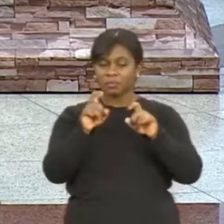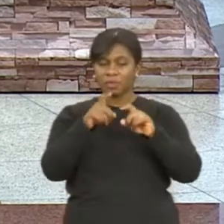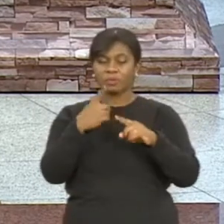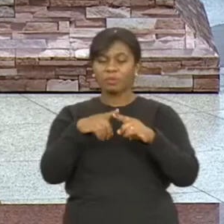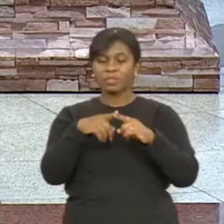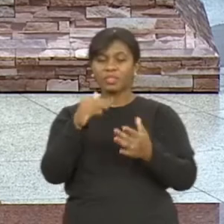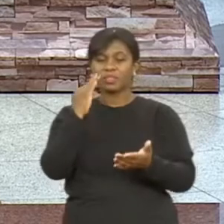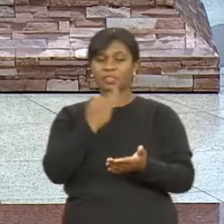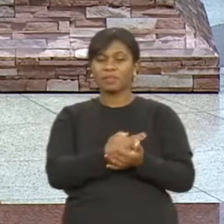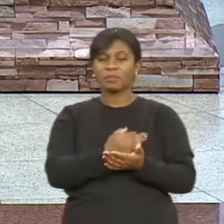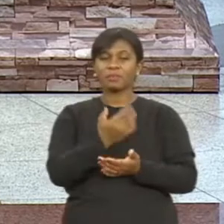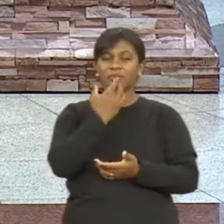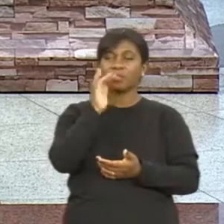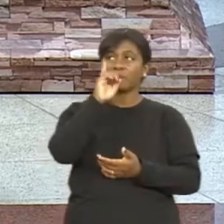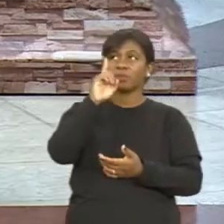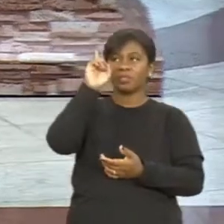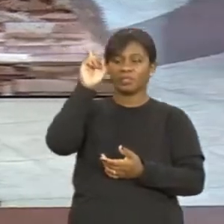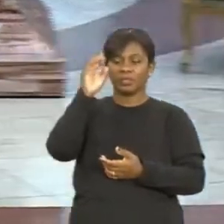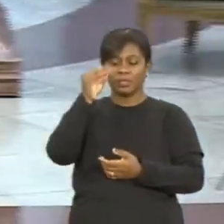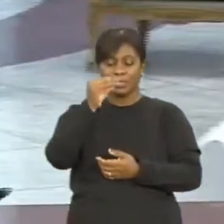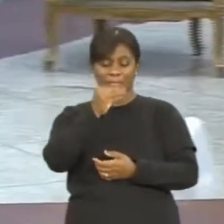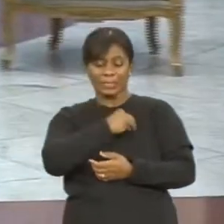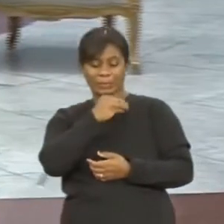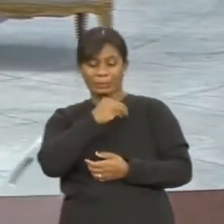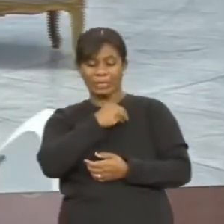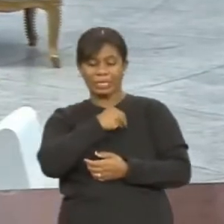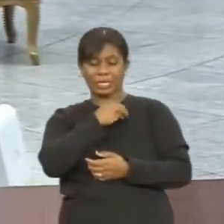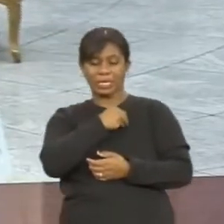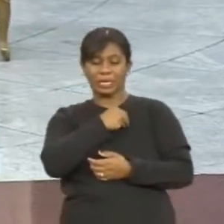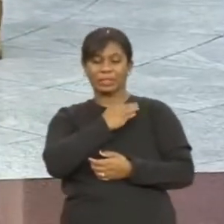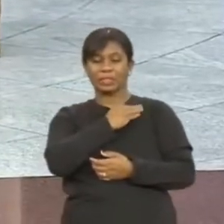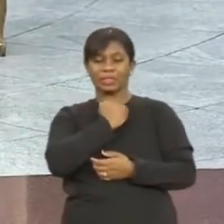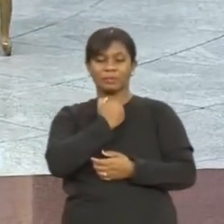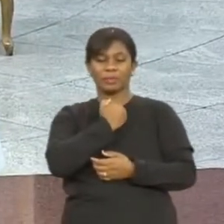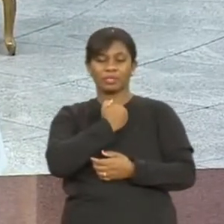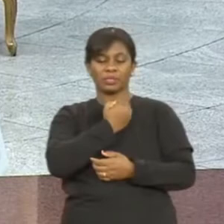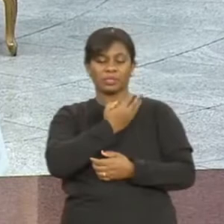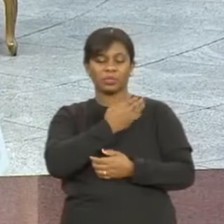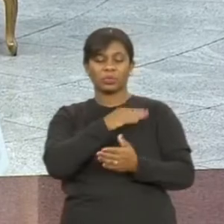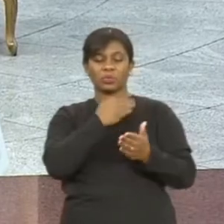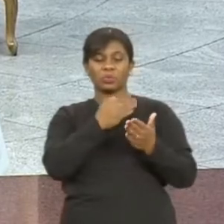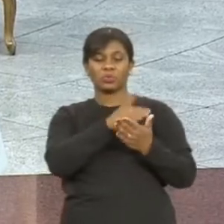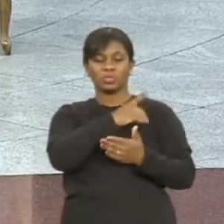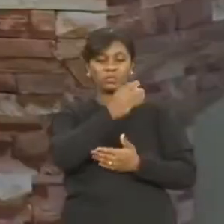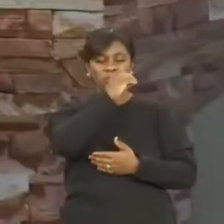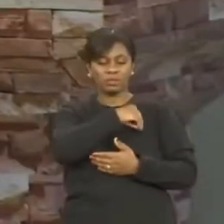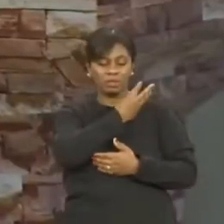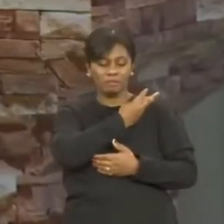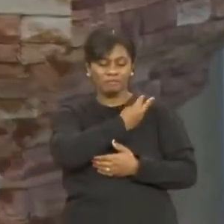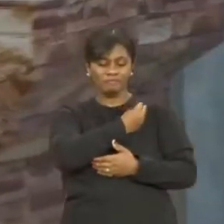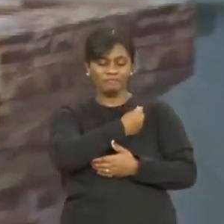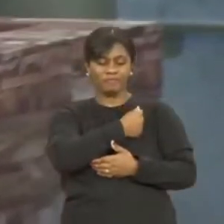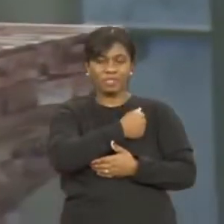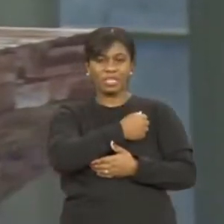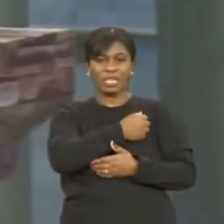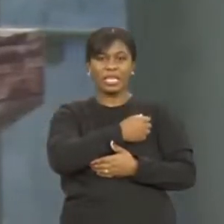Deus. Esse pecado está matando tudo de Deus em você. E cada dia você está mais distante. Você pode